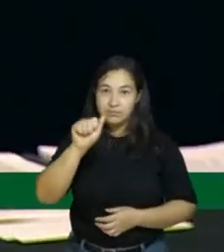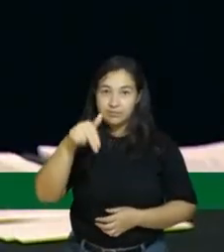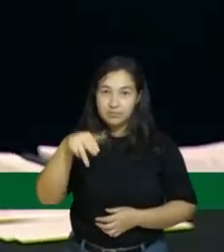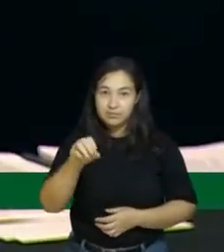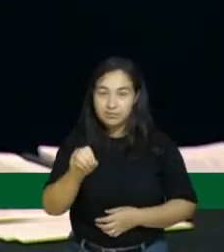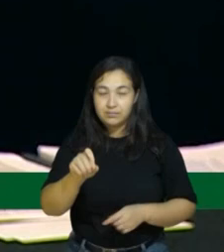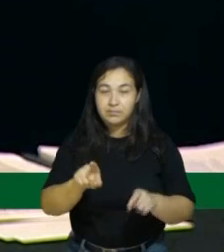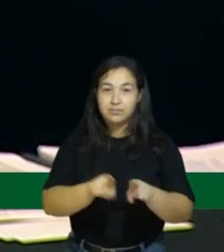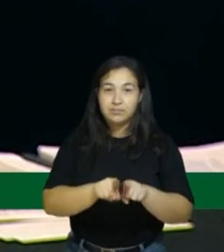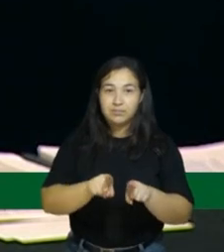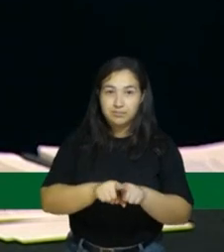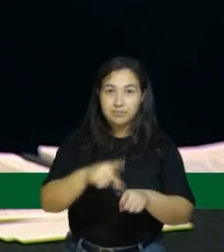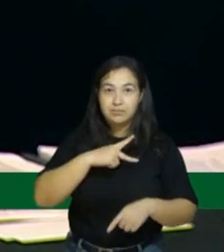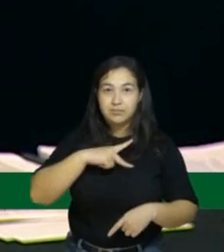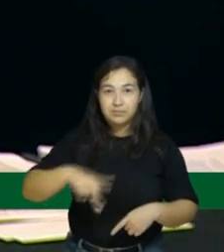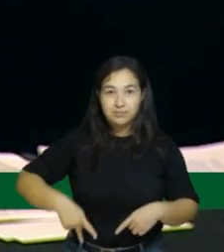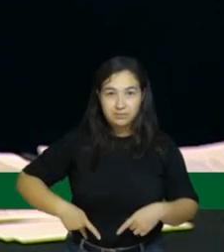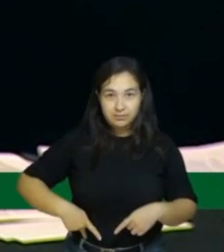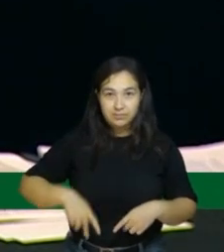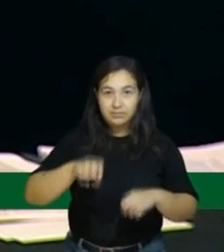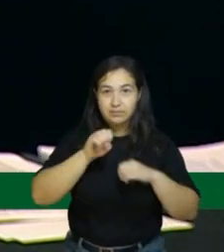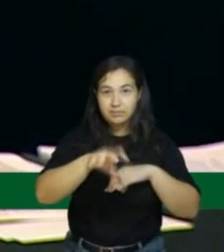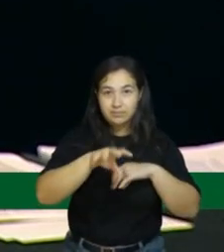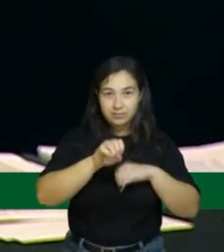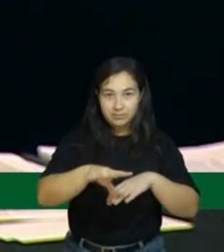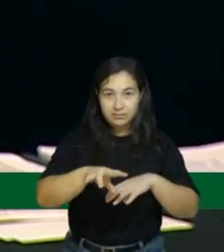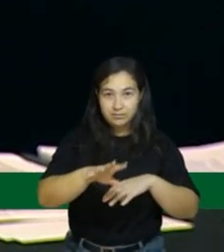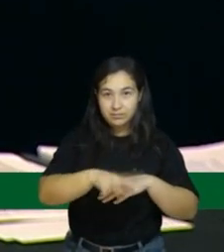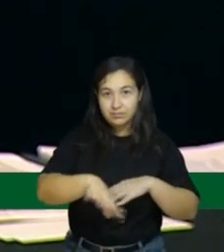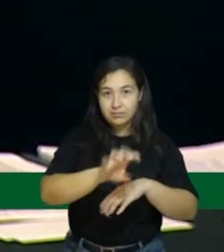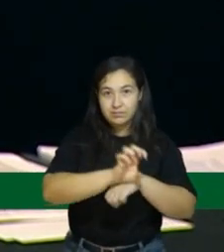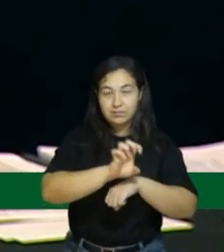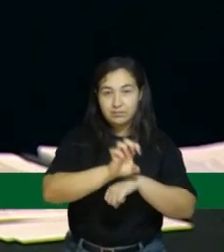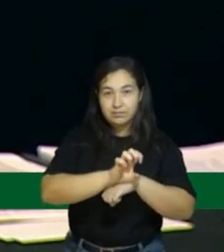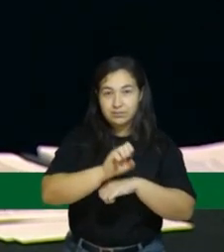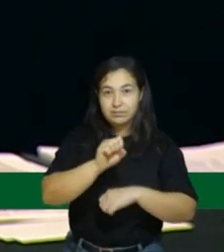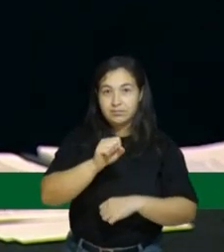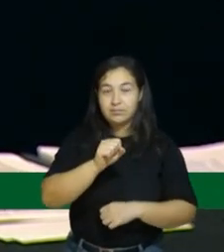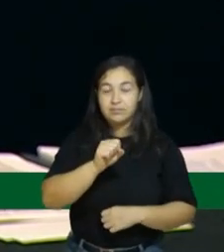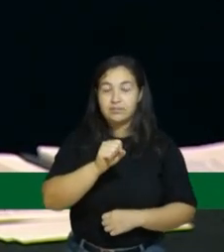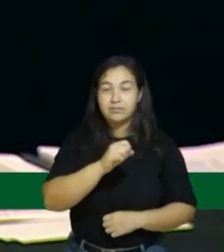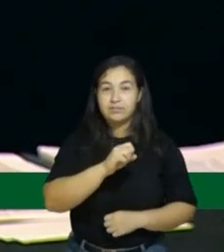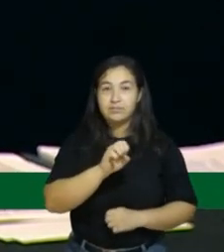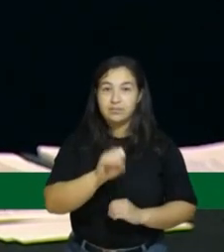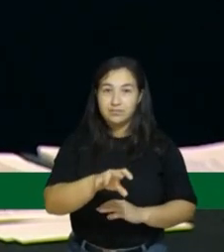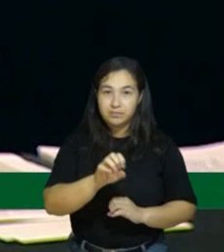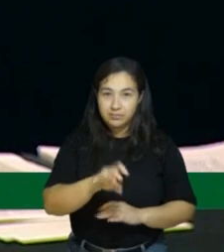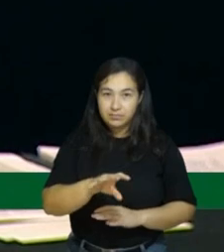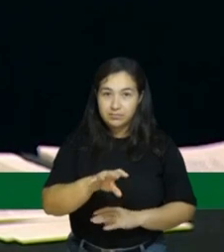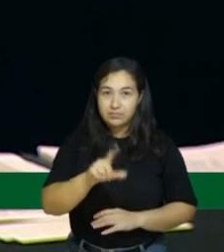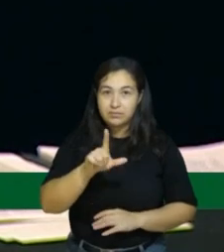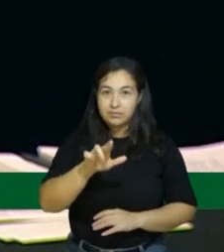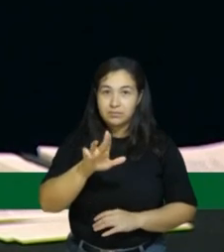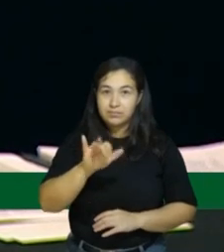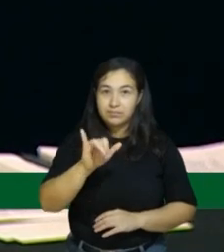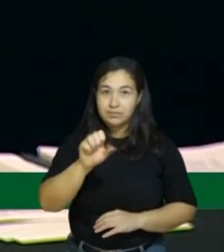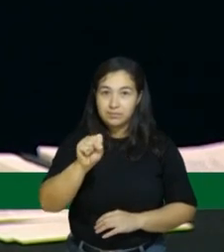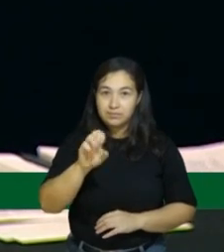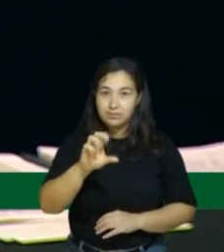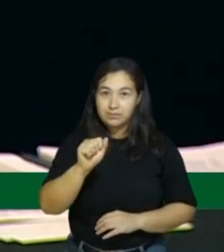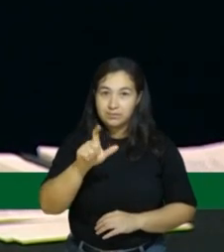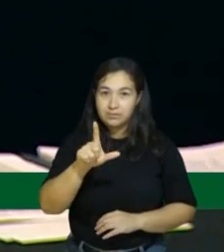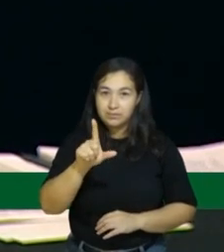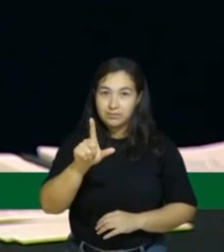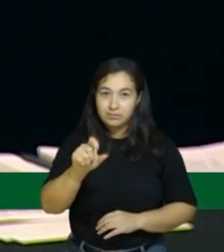presidente do sindicato dos trabalhadores na educação da rede pública Estadual de Santa Catarina cinth luí Carlos Vieira presidente da